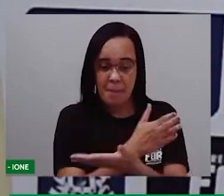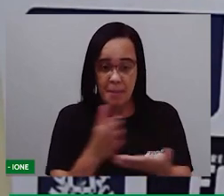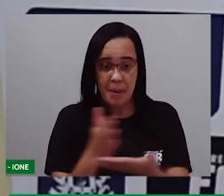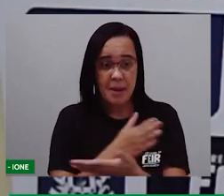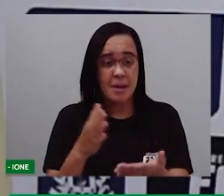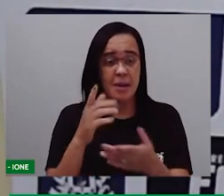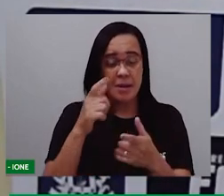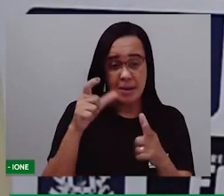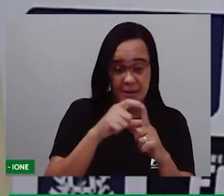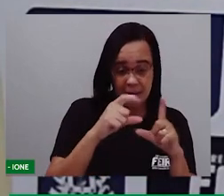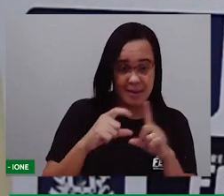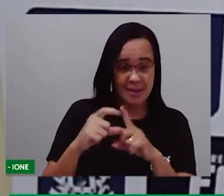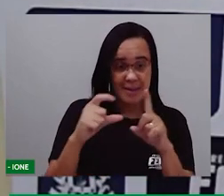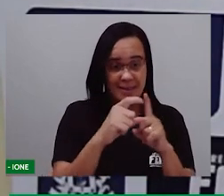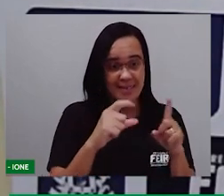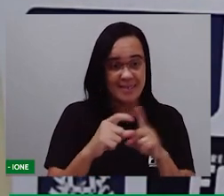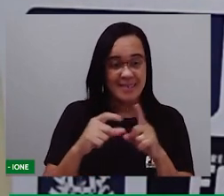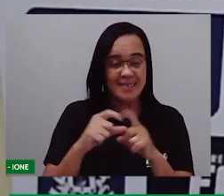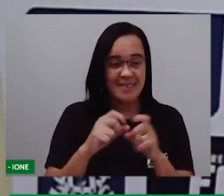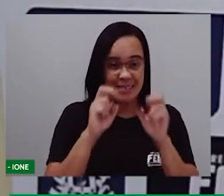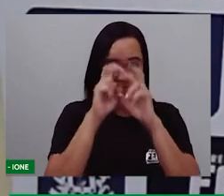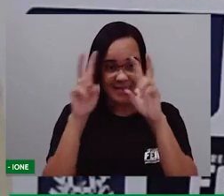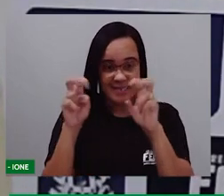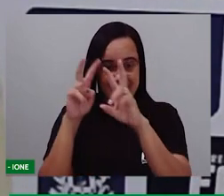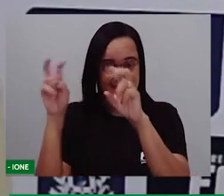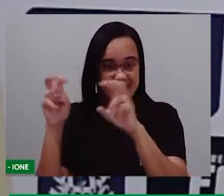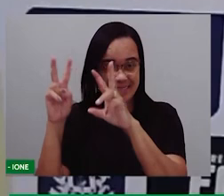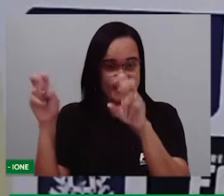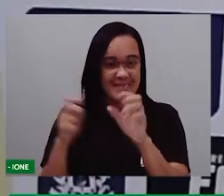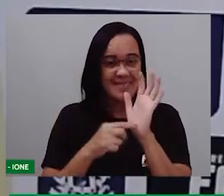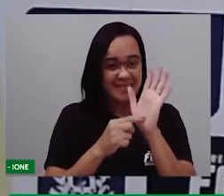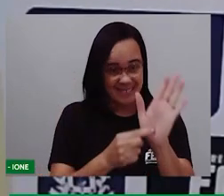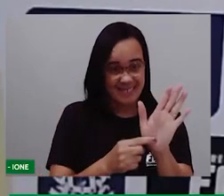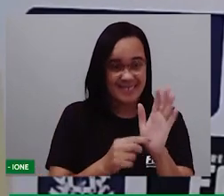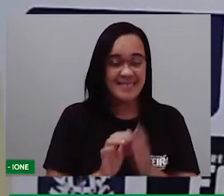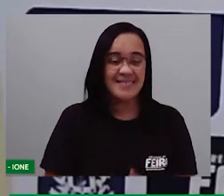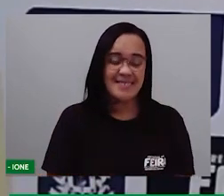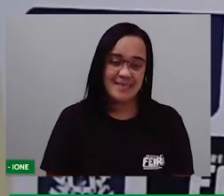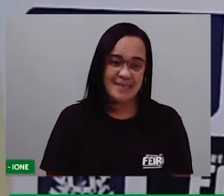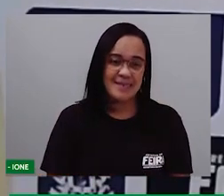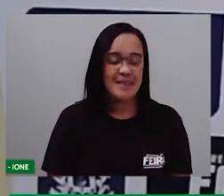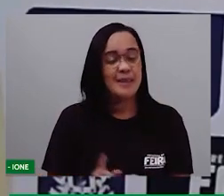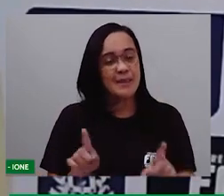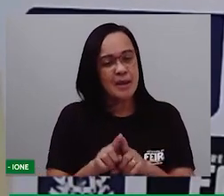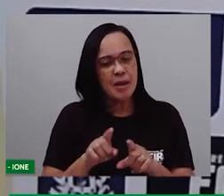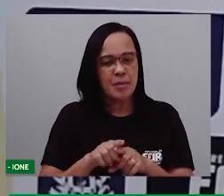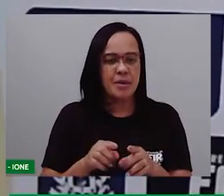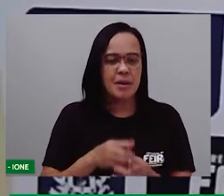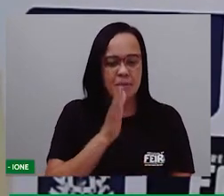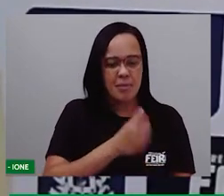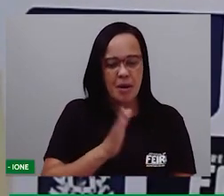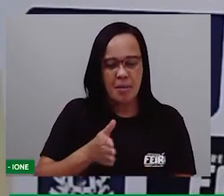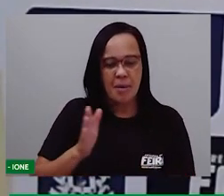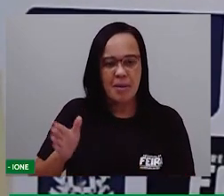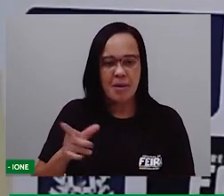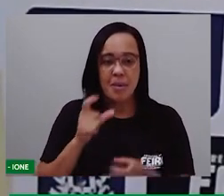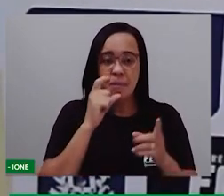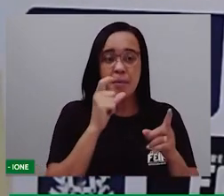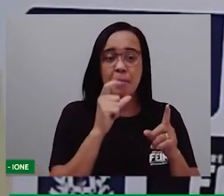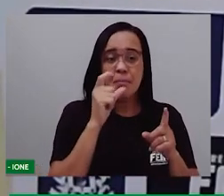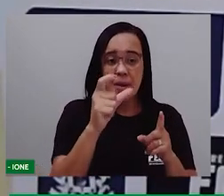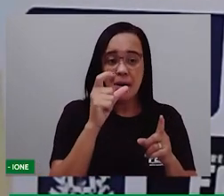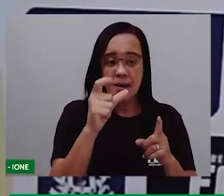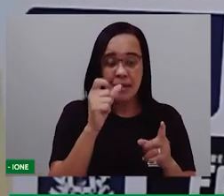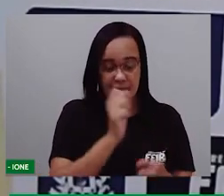algumas palavras das trava-línguas que a gente apresentou também conseguiu fazer a separação de